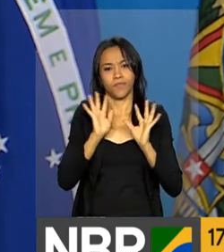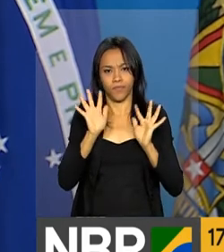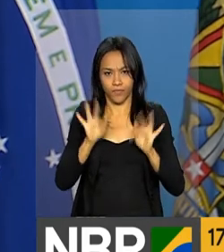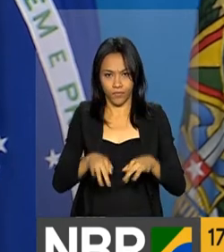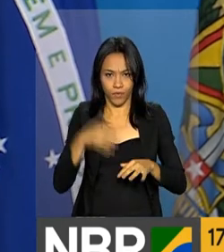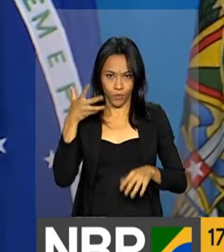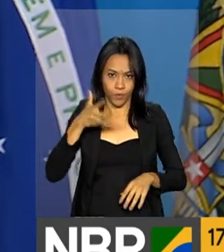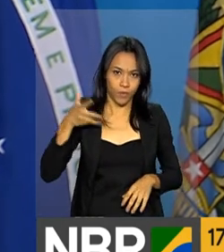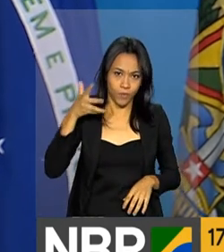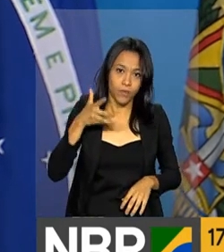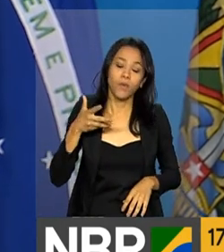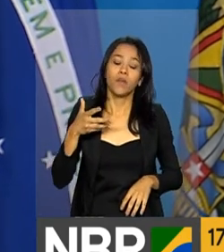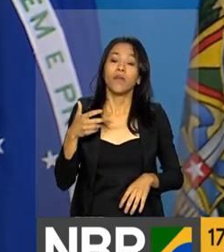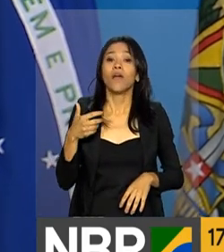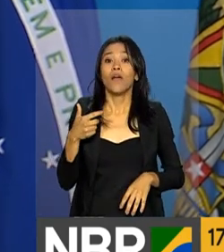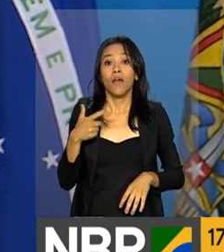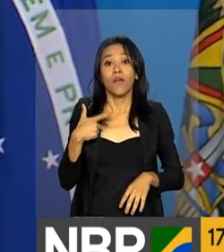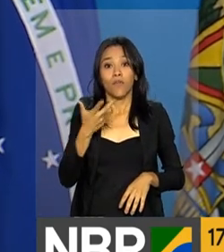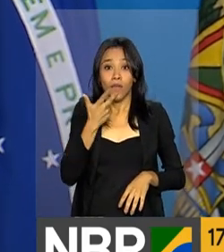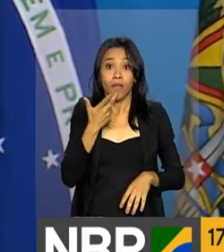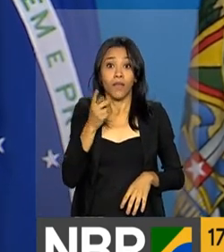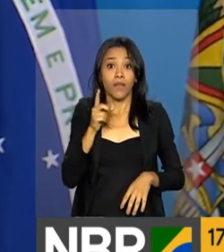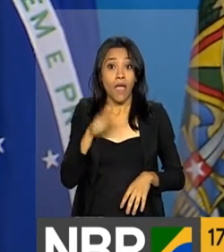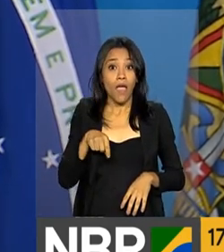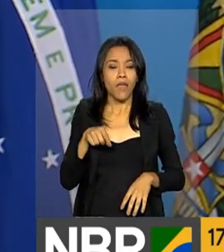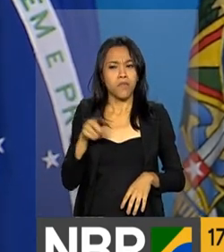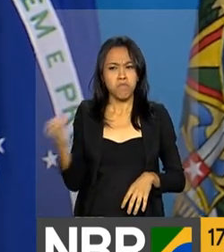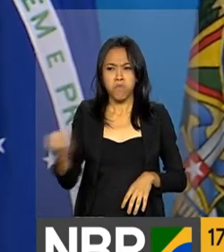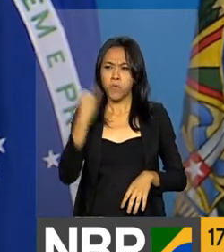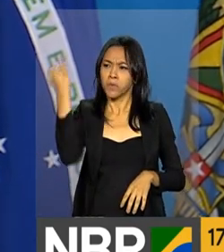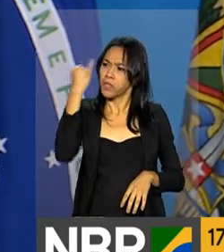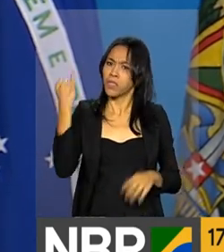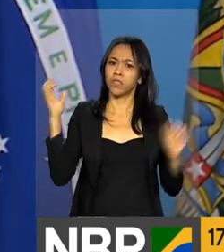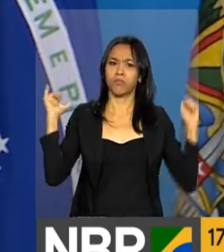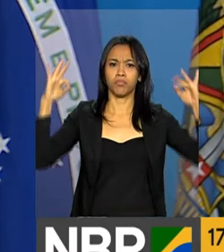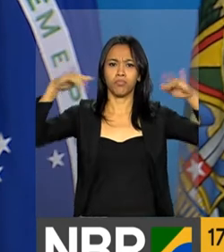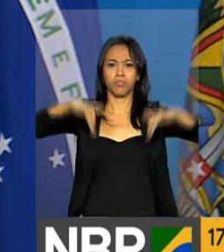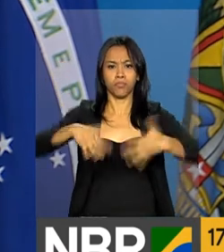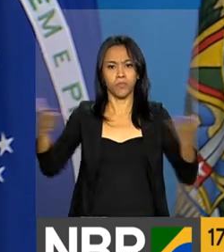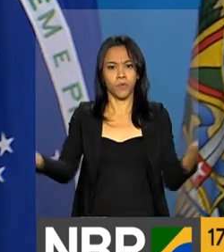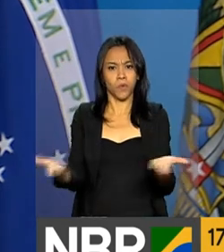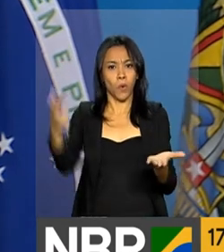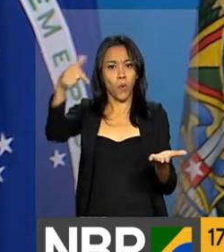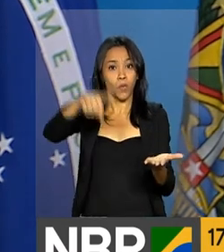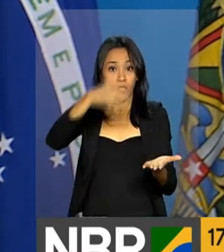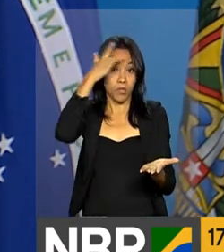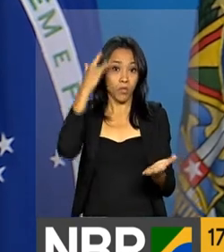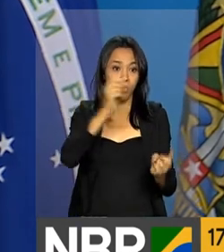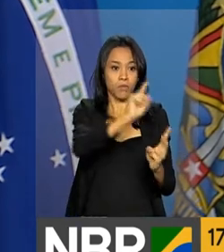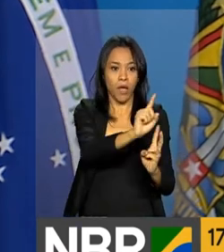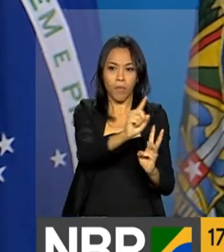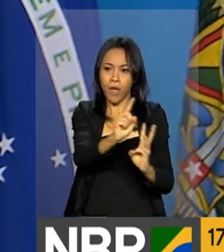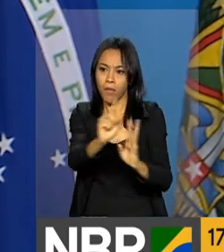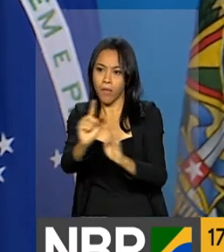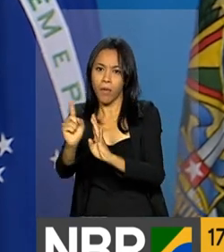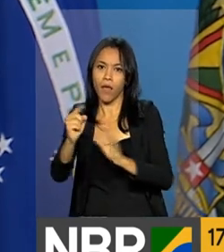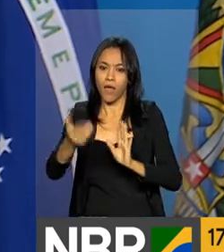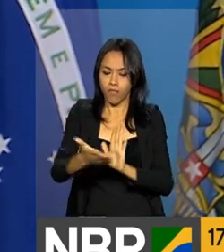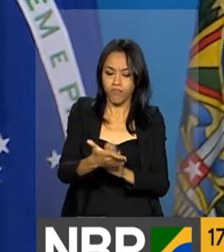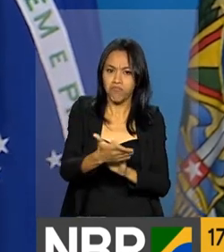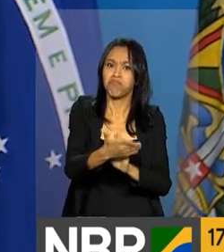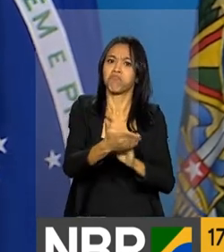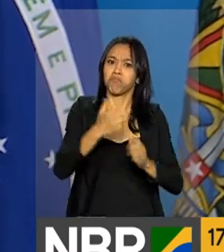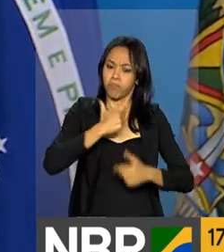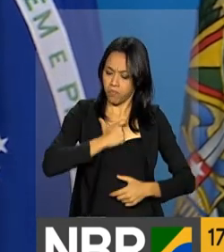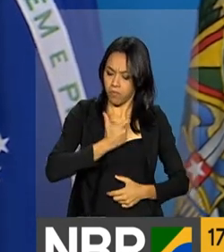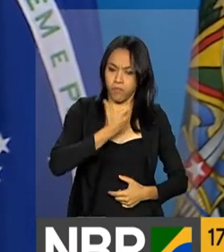eu quero dizer que são muito importantes estas solenidades em que pessoas são agraciadas, porque elas servem de molde, de